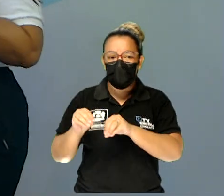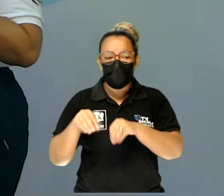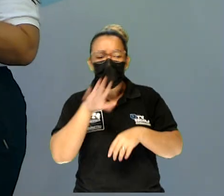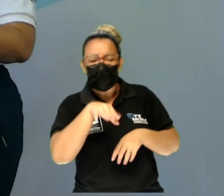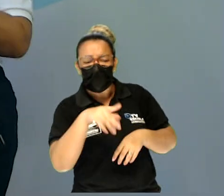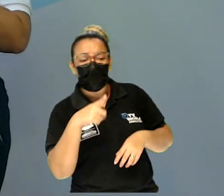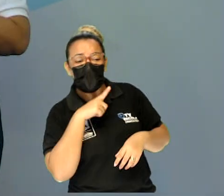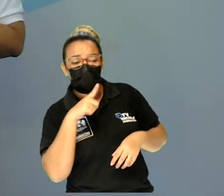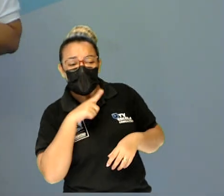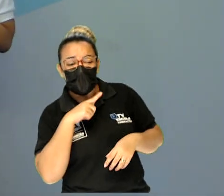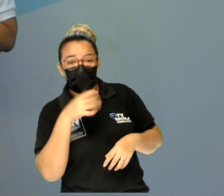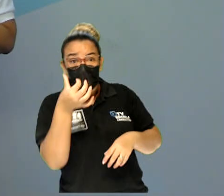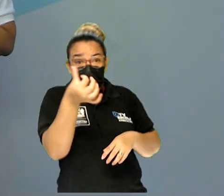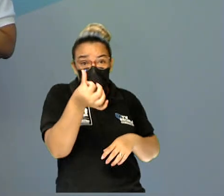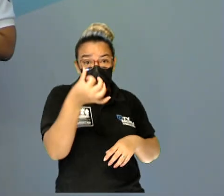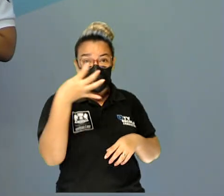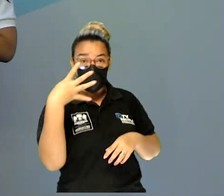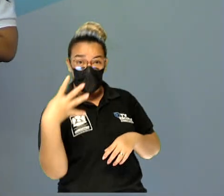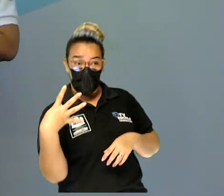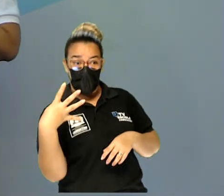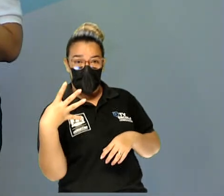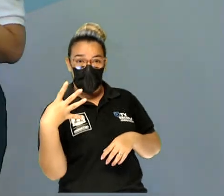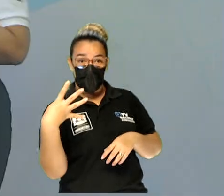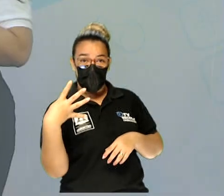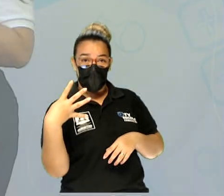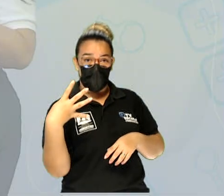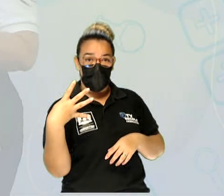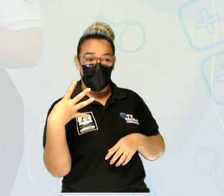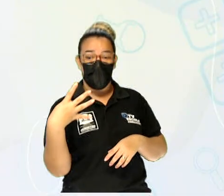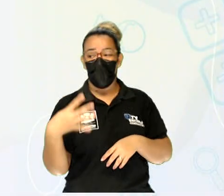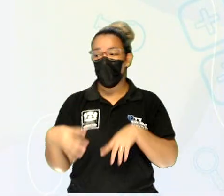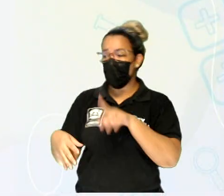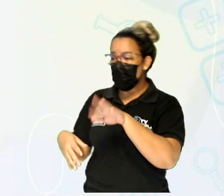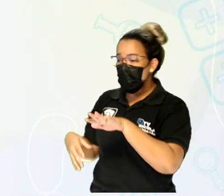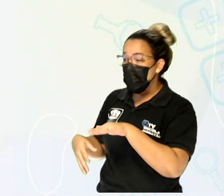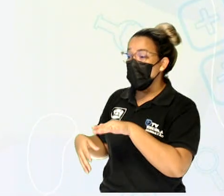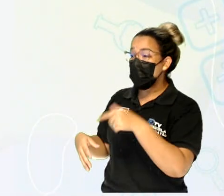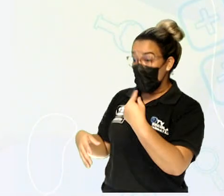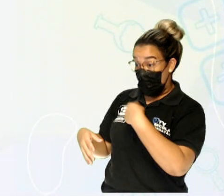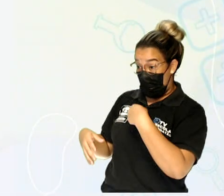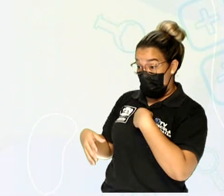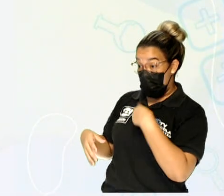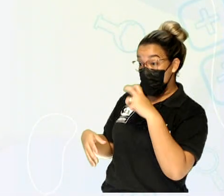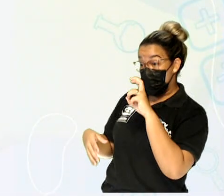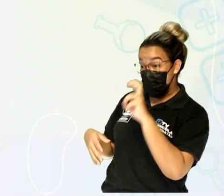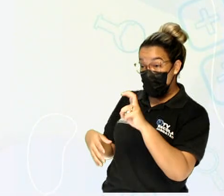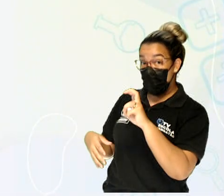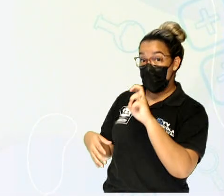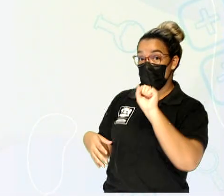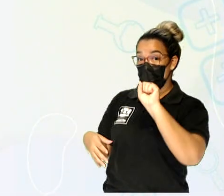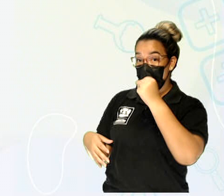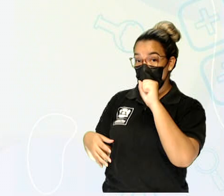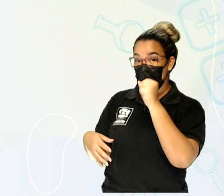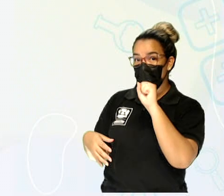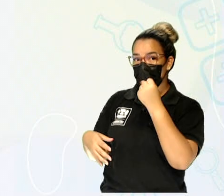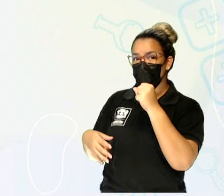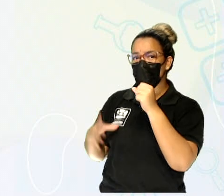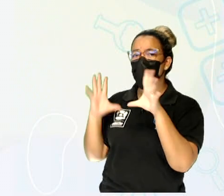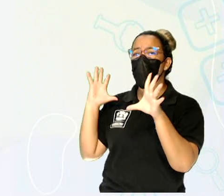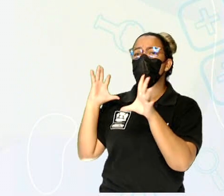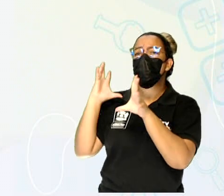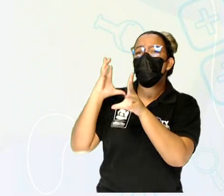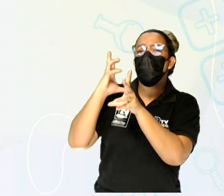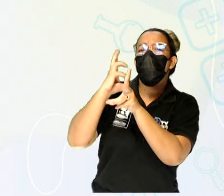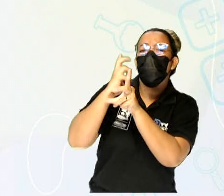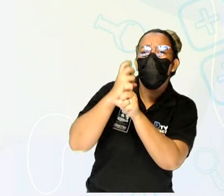tenho 64 figurinhas. E Rodrigo disse, e eu, 58. Quantas figurinhas